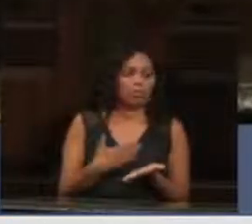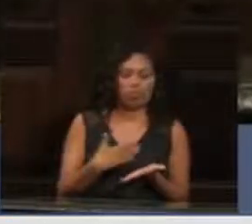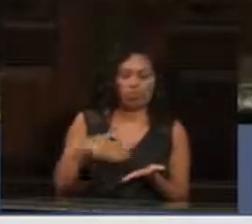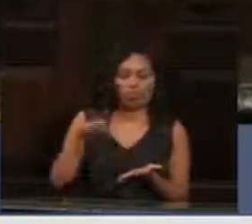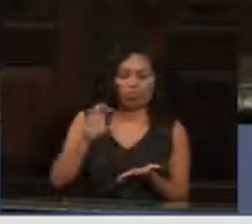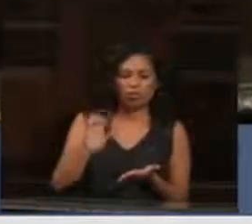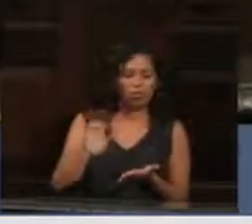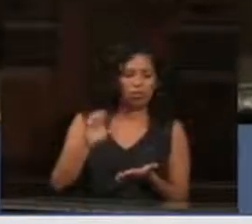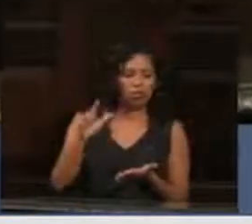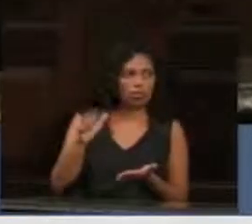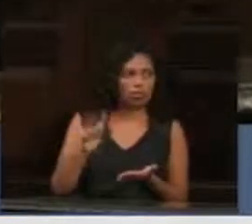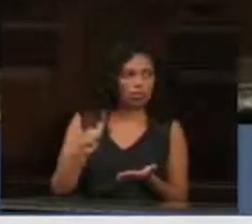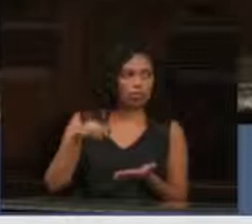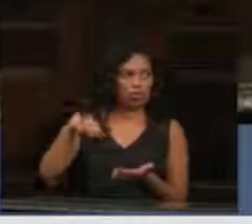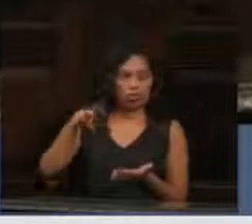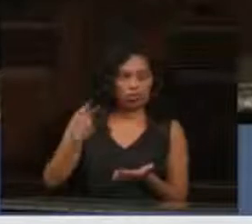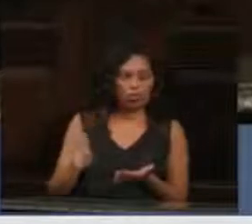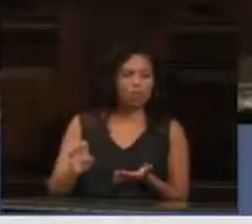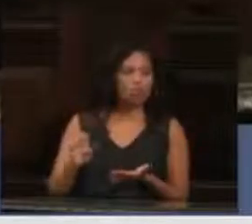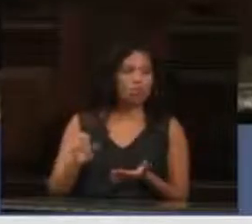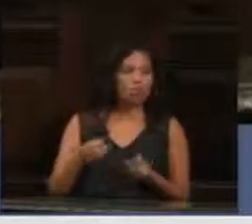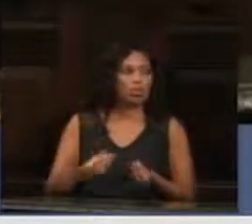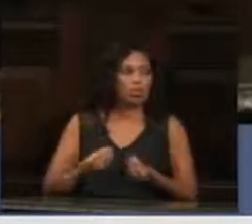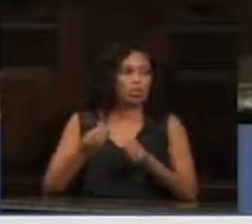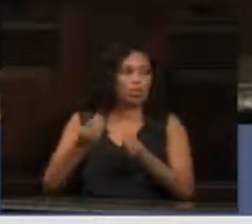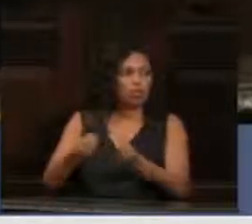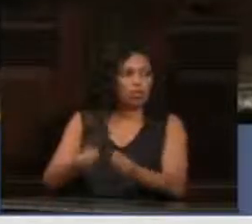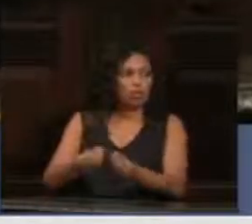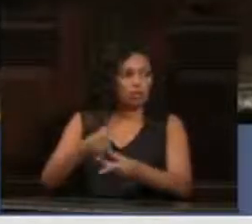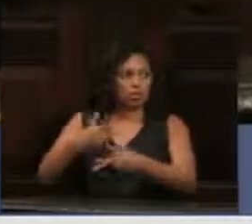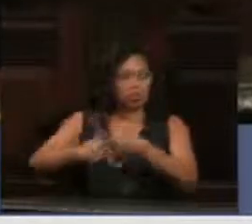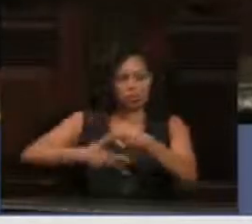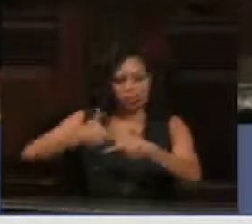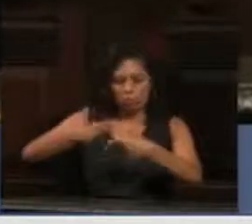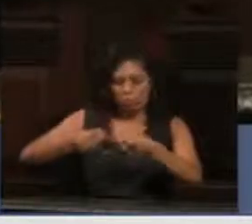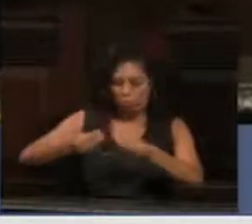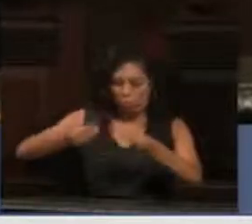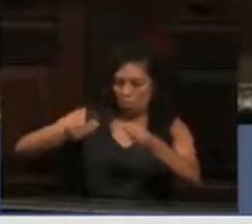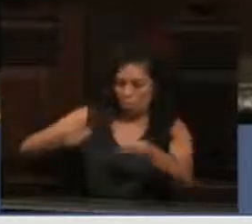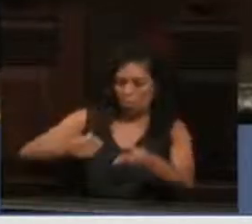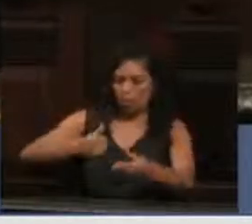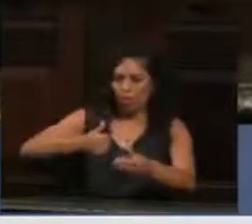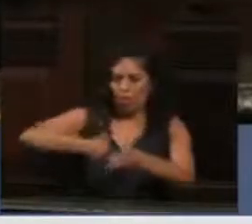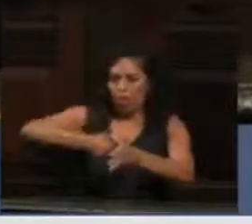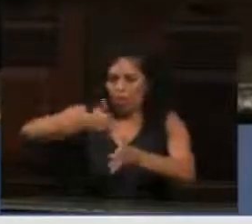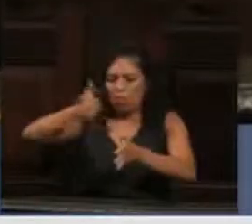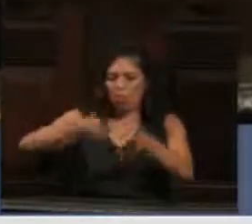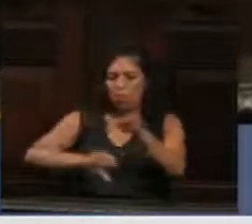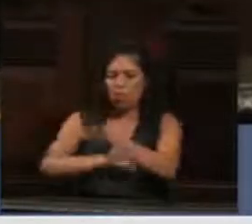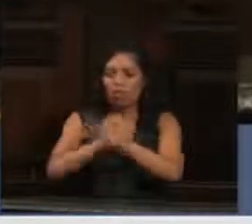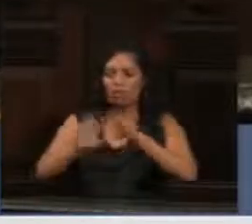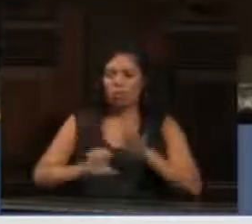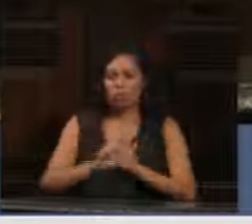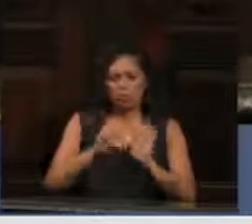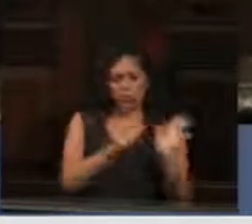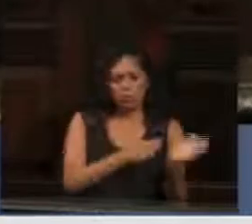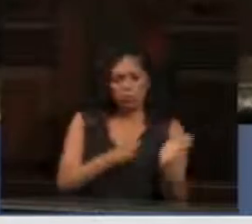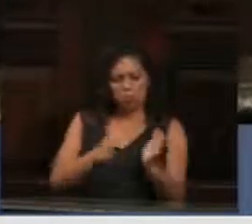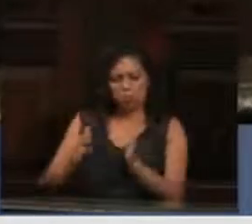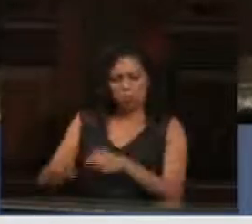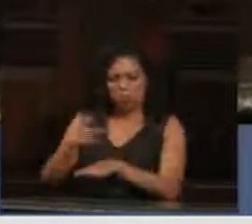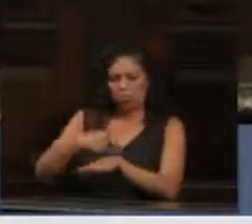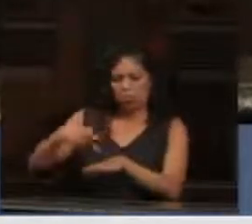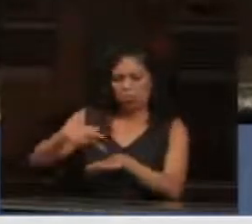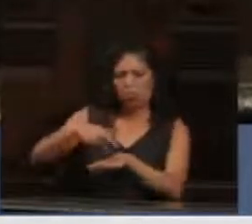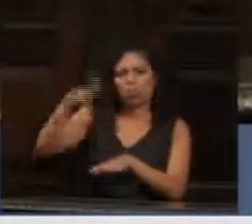Conferiu a SEDAI o prêmio da melhor empresa de infraestrutura do Brasil. Então não estamos falando de uma empresa